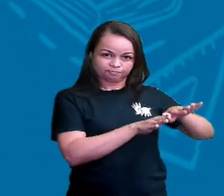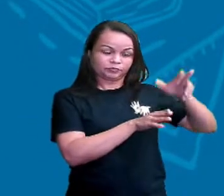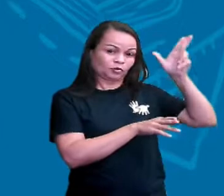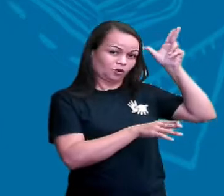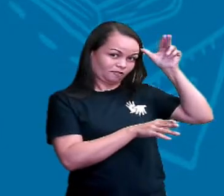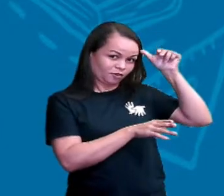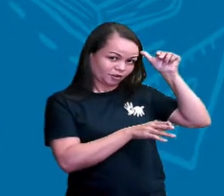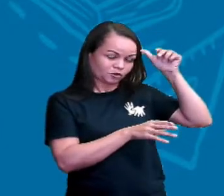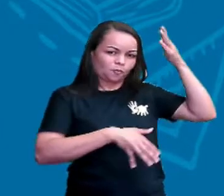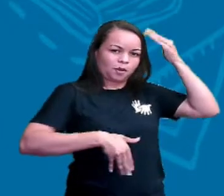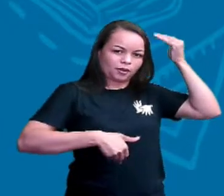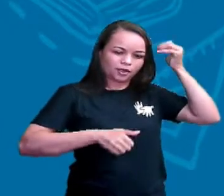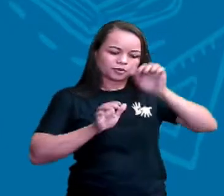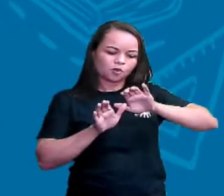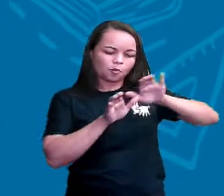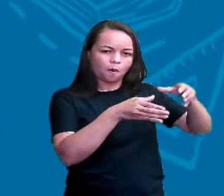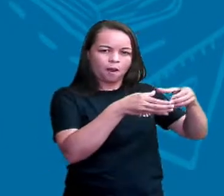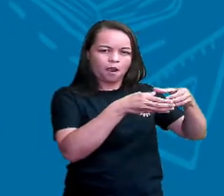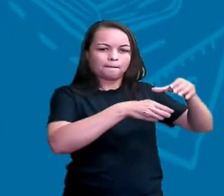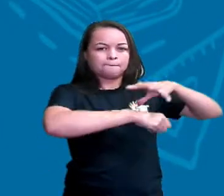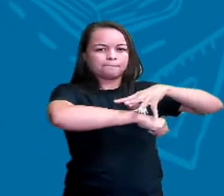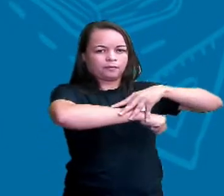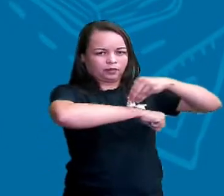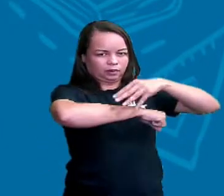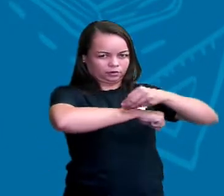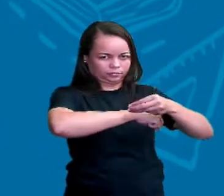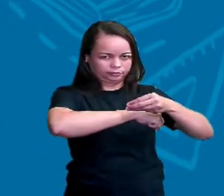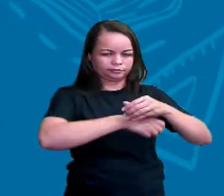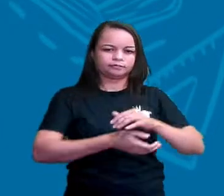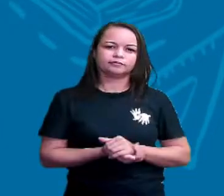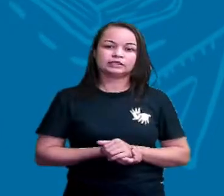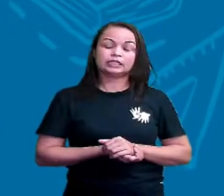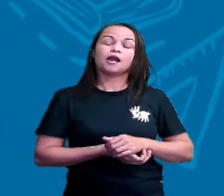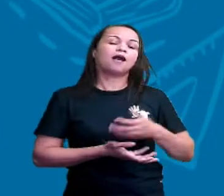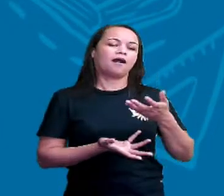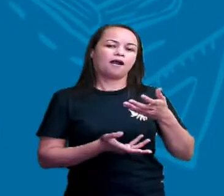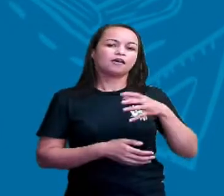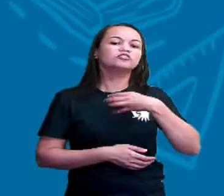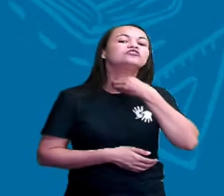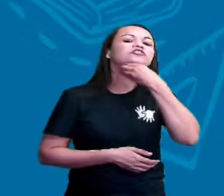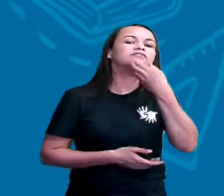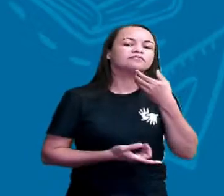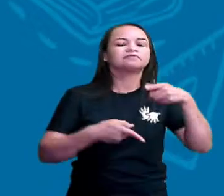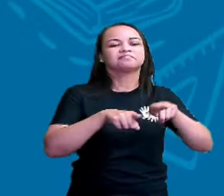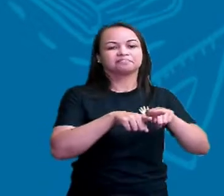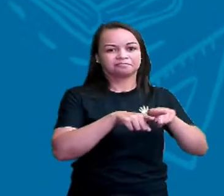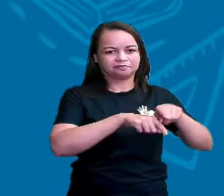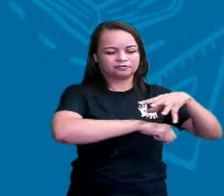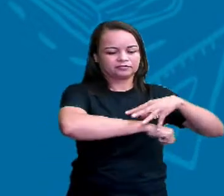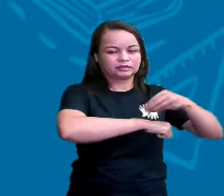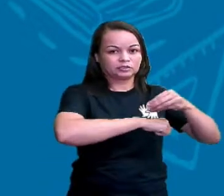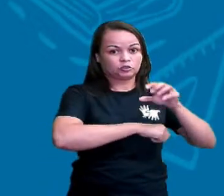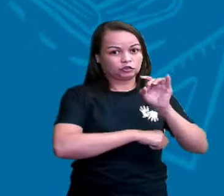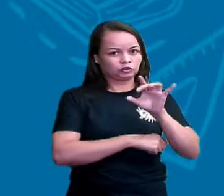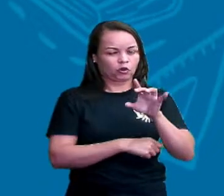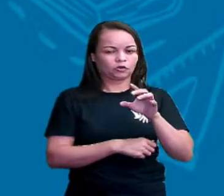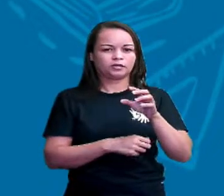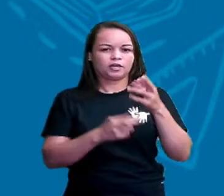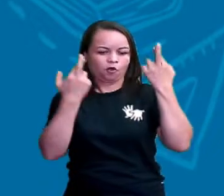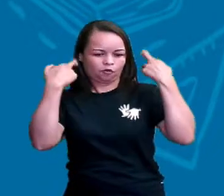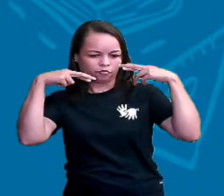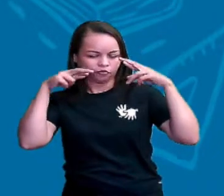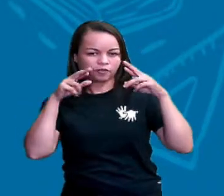o macaquinho vão apresentar pelo, a girafa também, só que a ovelhinha não, não é isso?